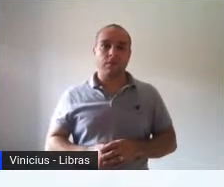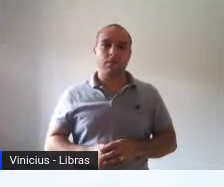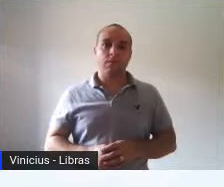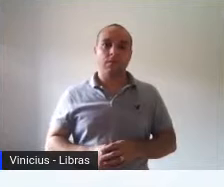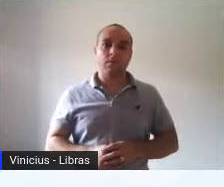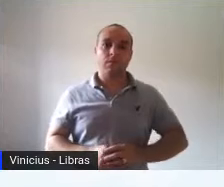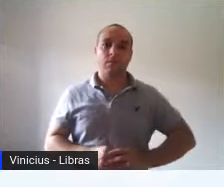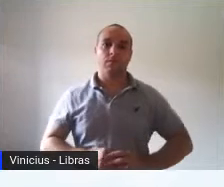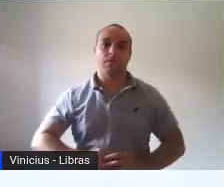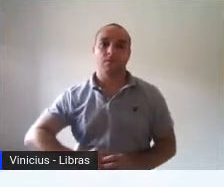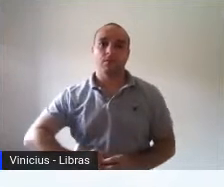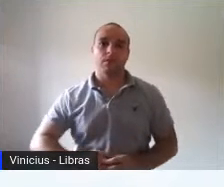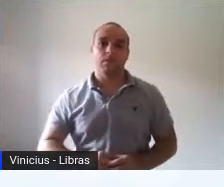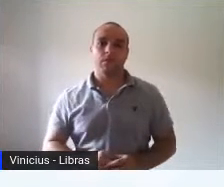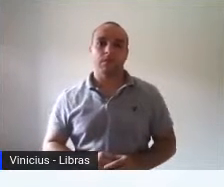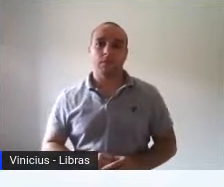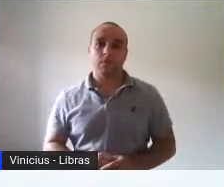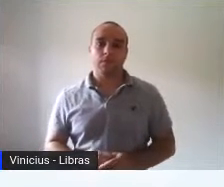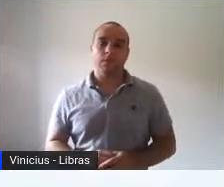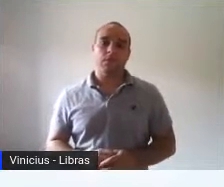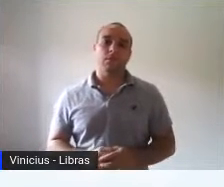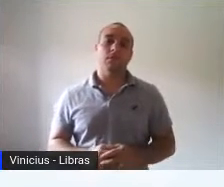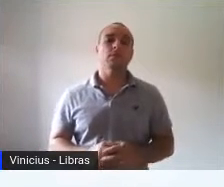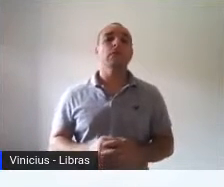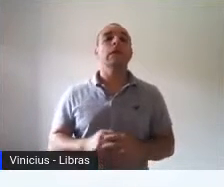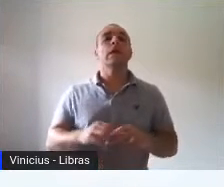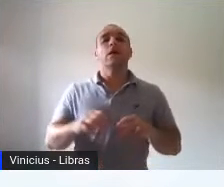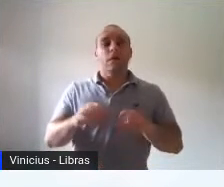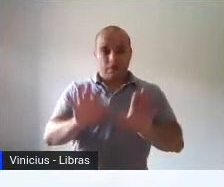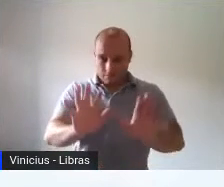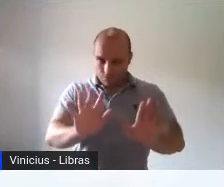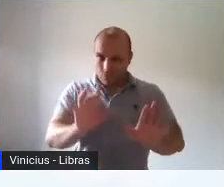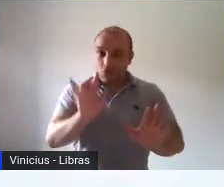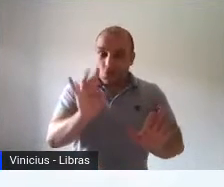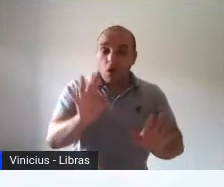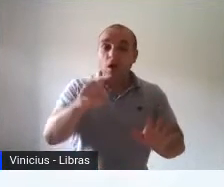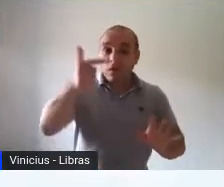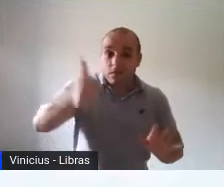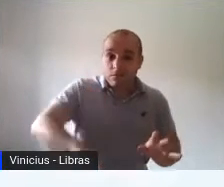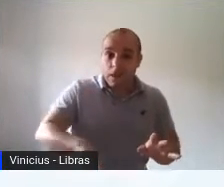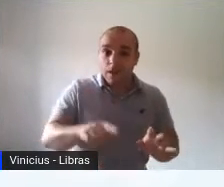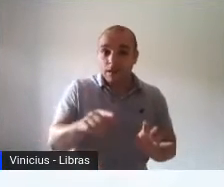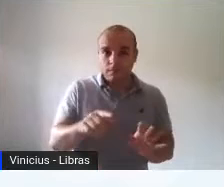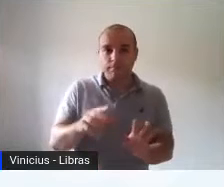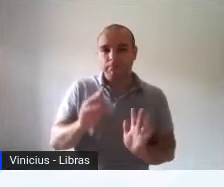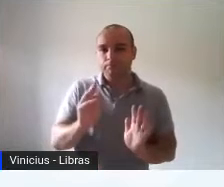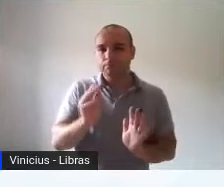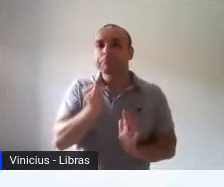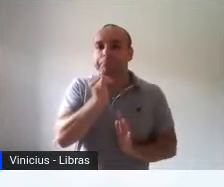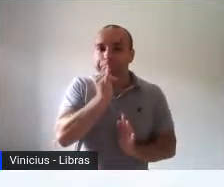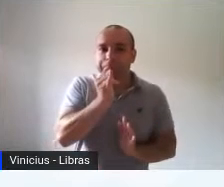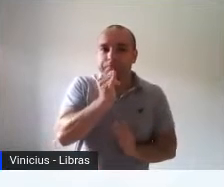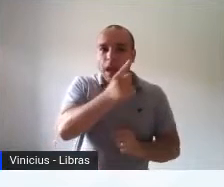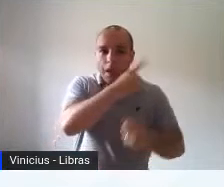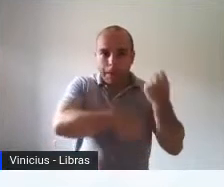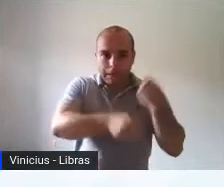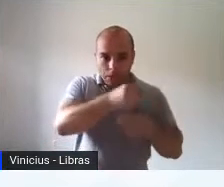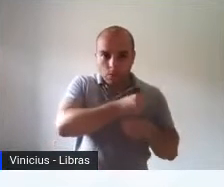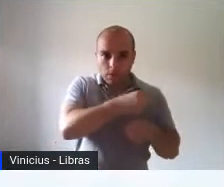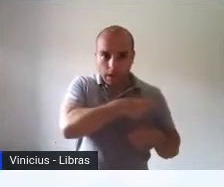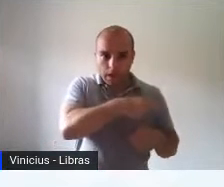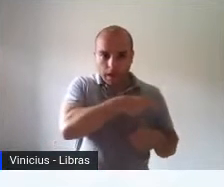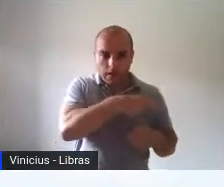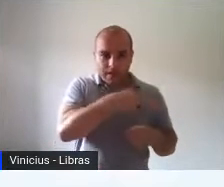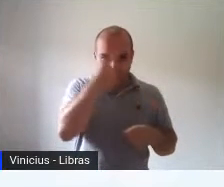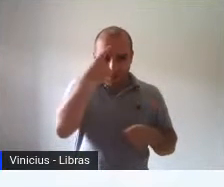vamos importar. Importar da onde? Primeiro, tem poucos lugares no mundo que tinha oferta de arroz no final do ano passado. E os países